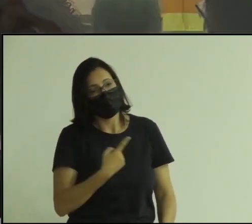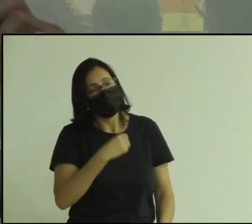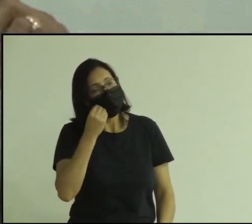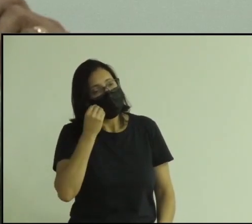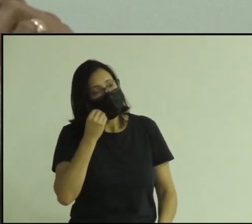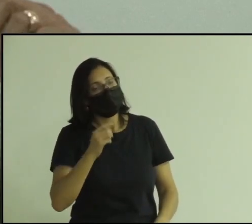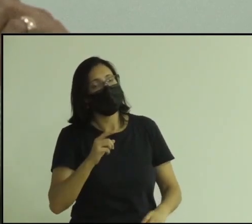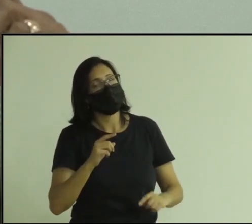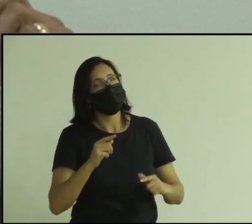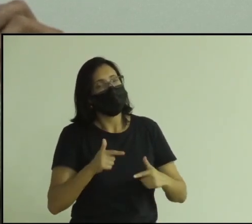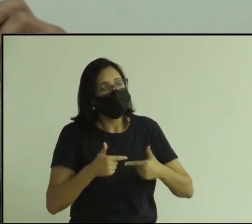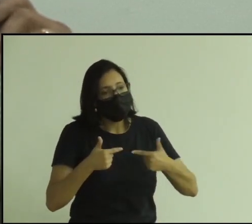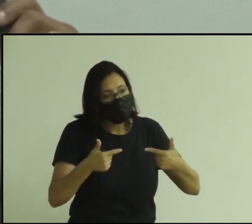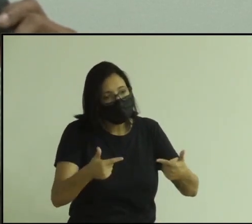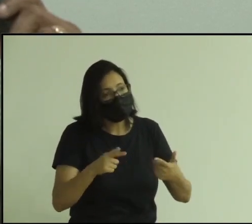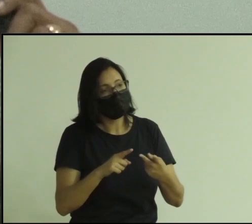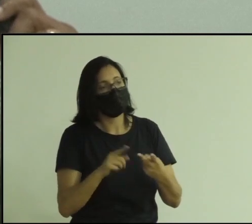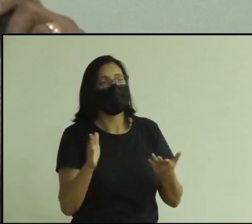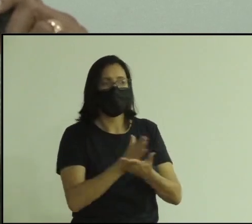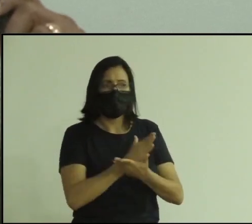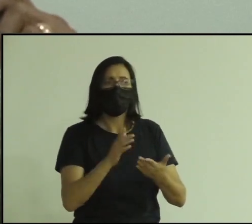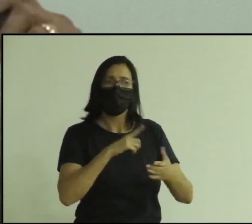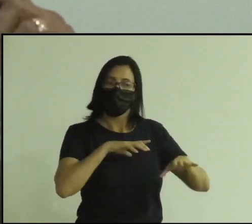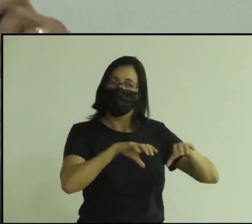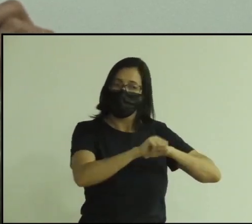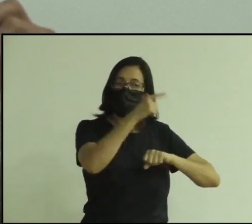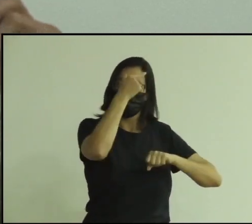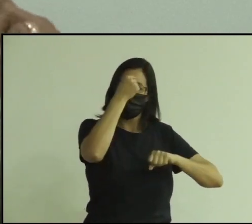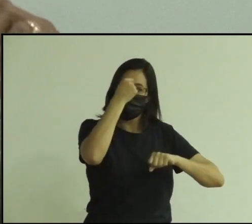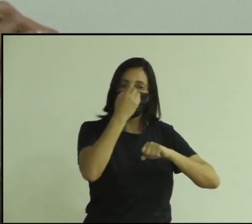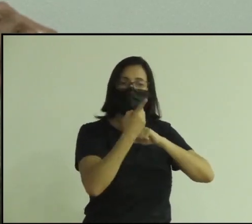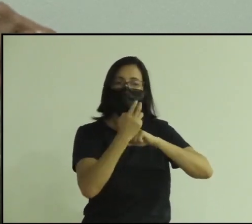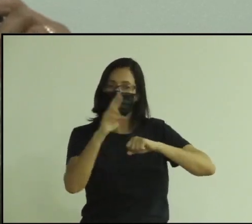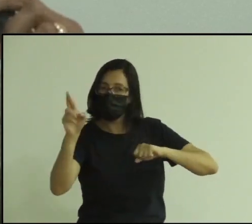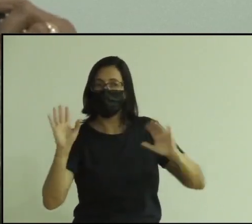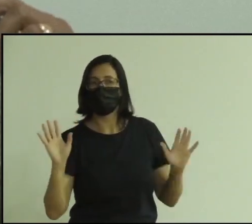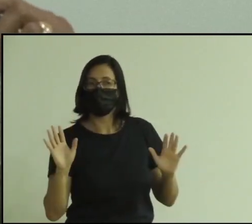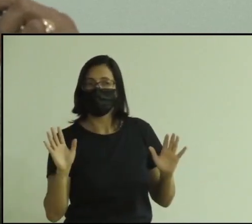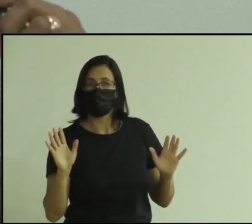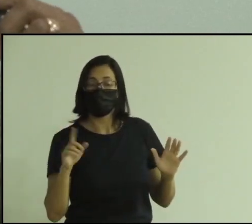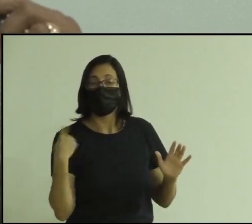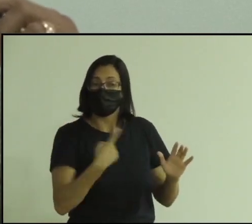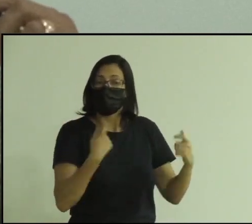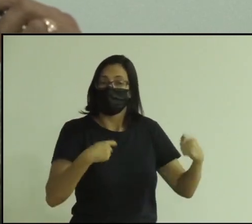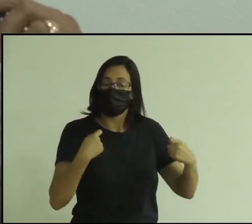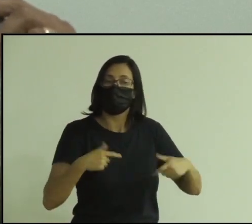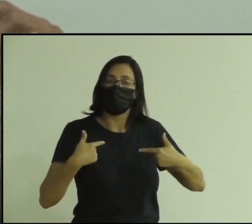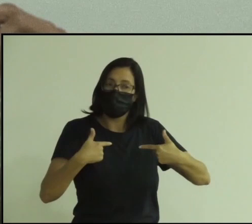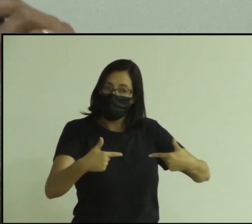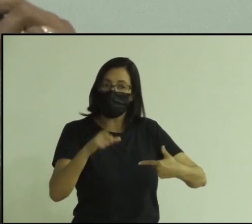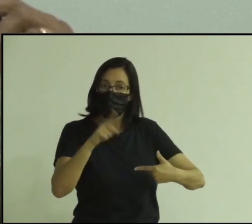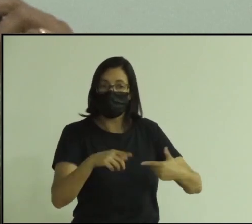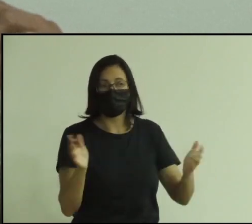agora estão doutores, pós-graduados, a gente tenta lutar pela bandeira cigana, porque nós somos um povo dentro de um povo, né?